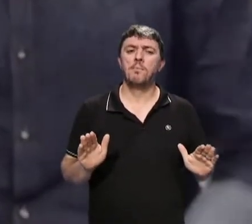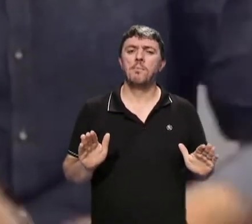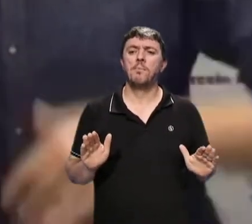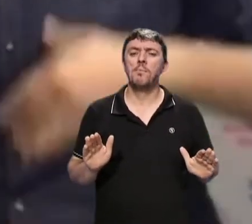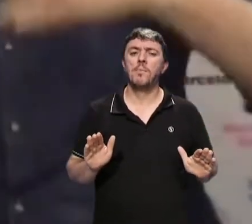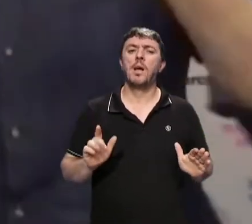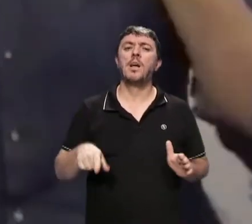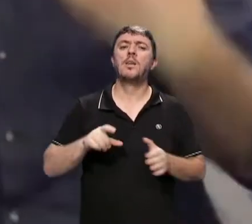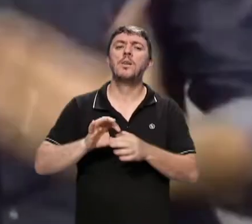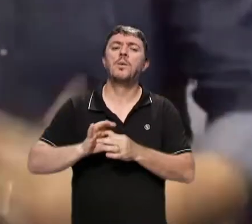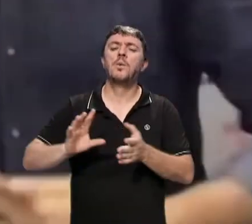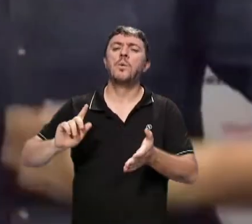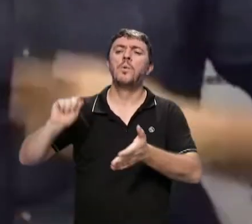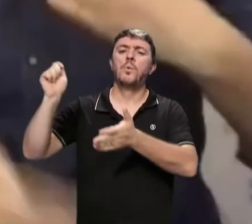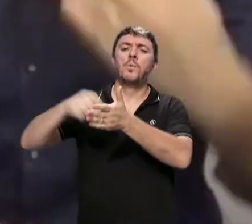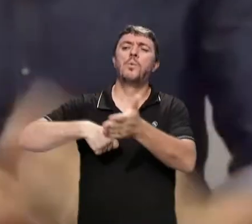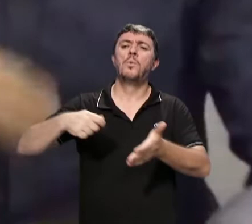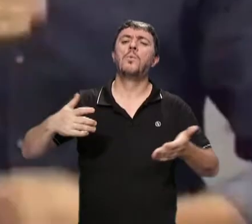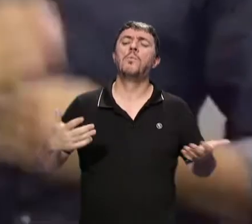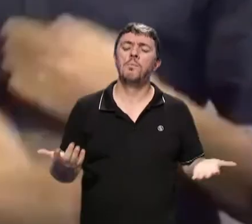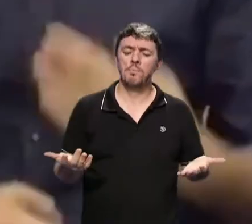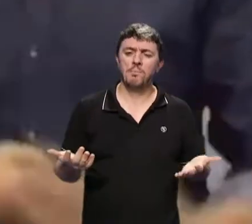autorização, assim. O Paulo foi um processo de